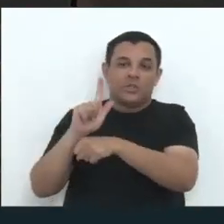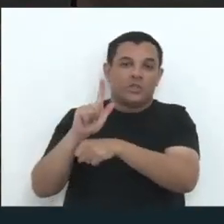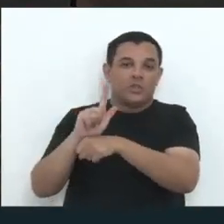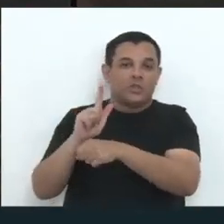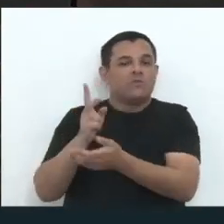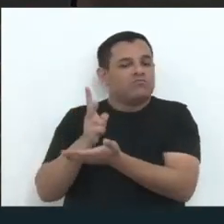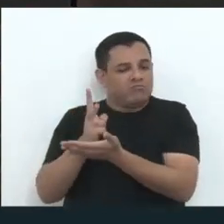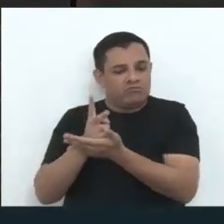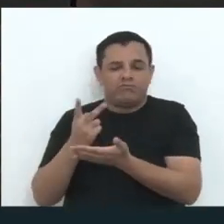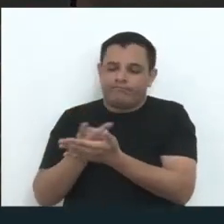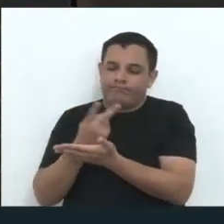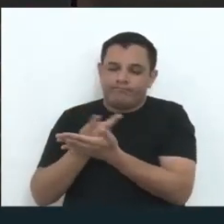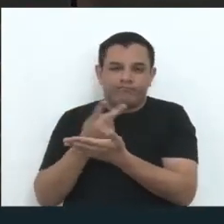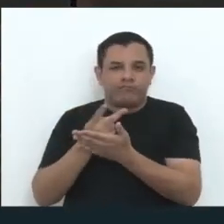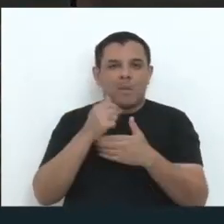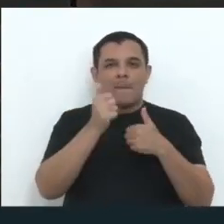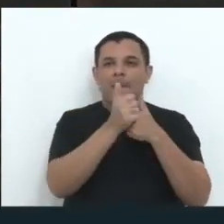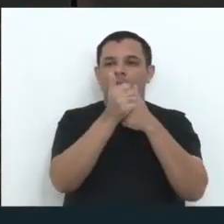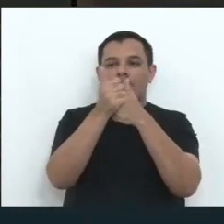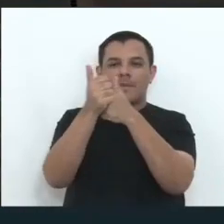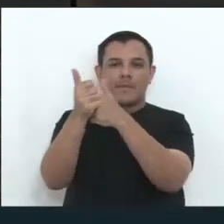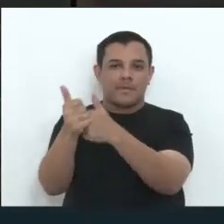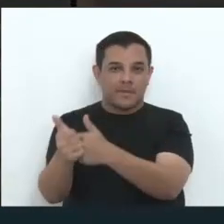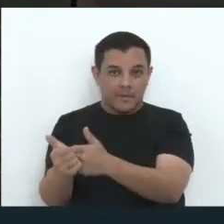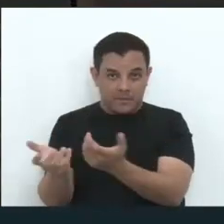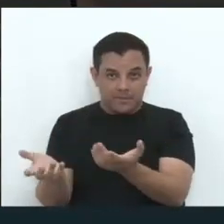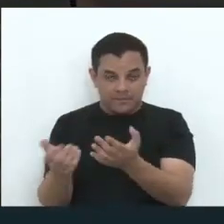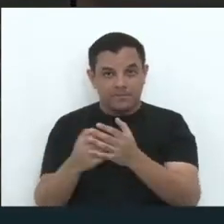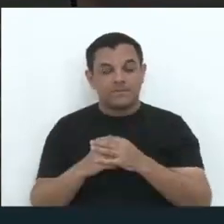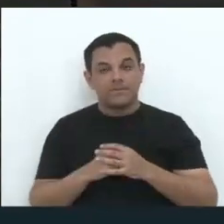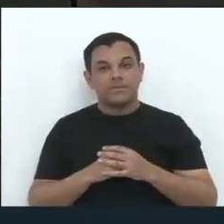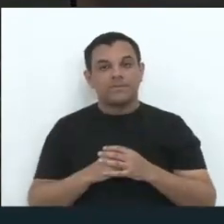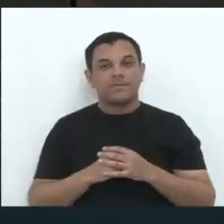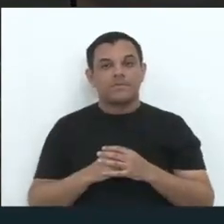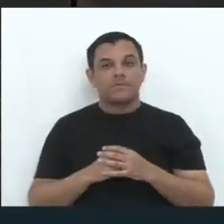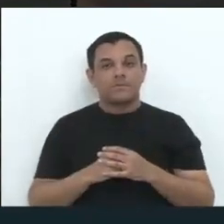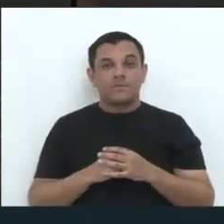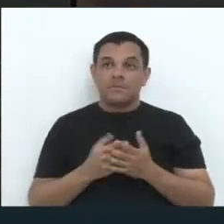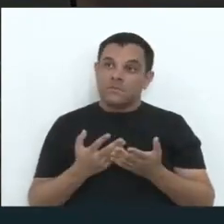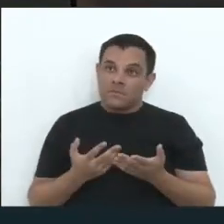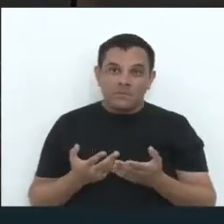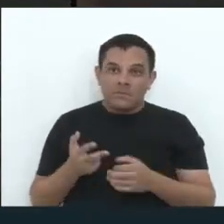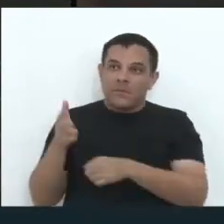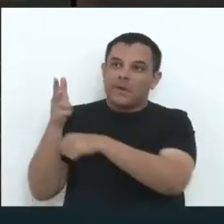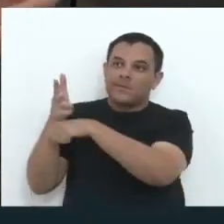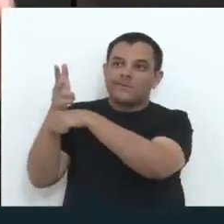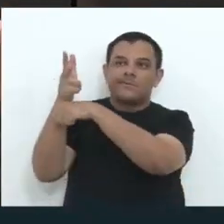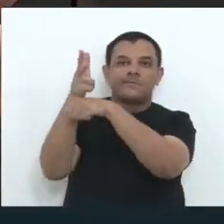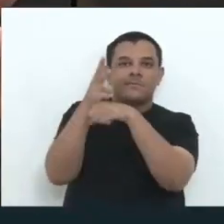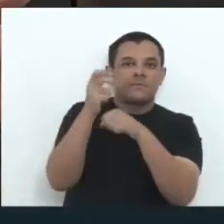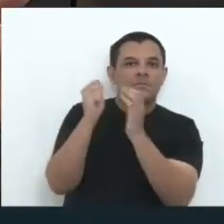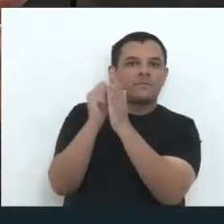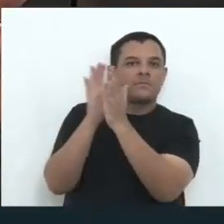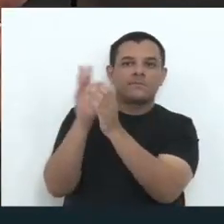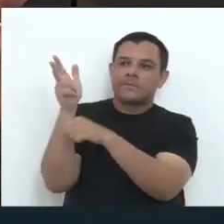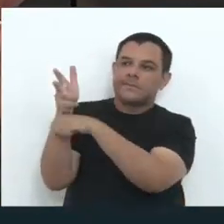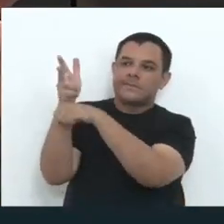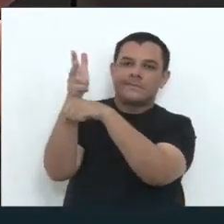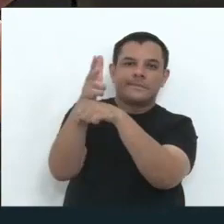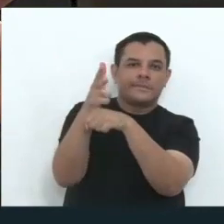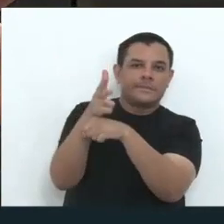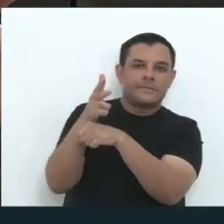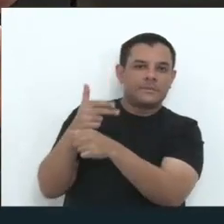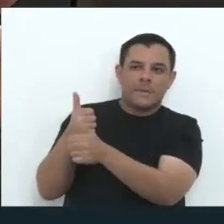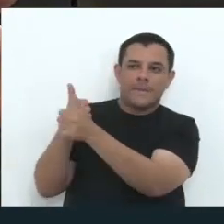erro? Né? Quer dizer, radar aqui na cidade, a gente tem radar um em cima do outro. É um em